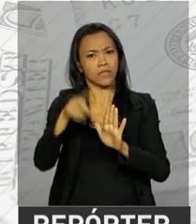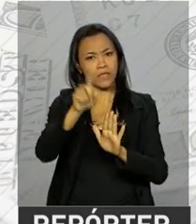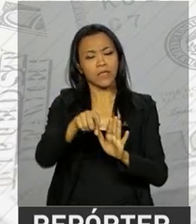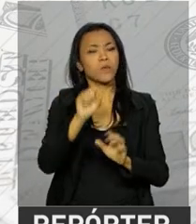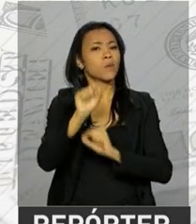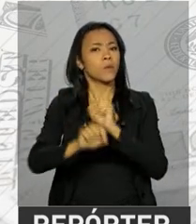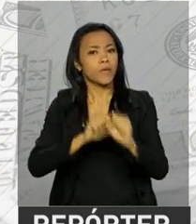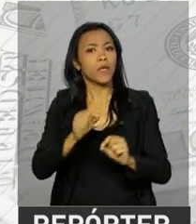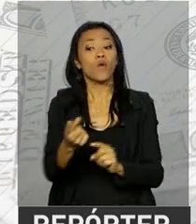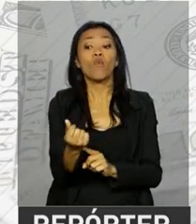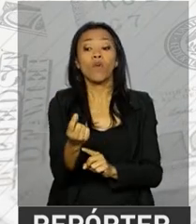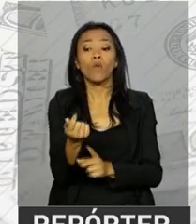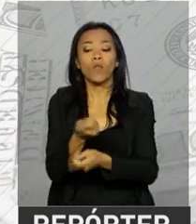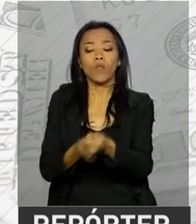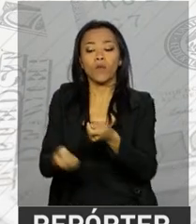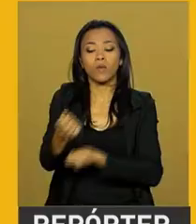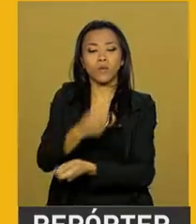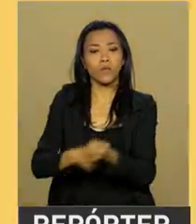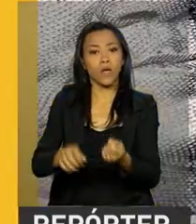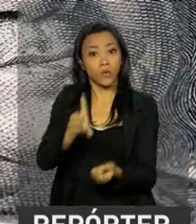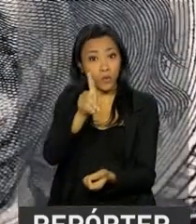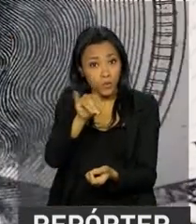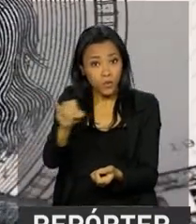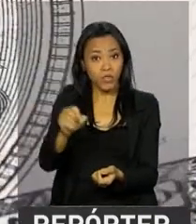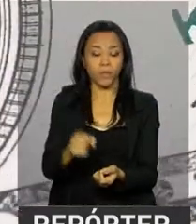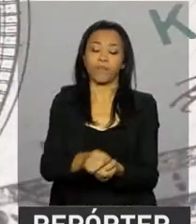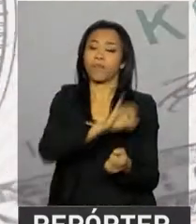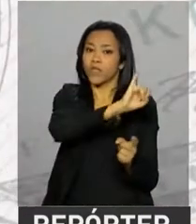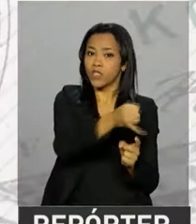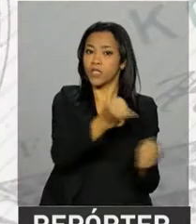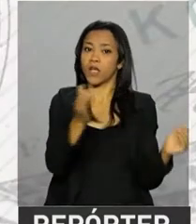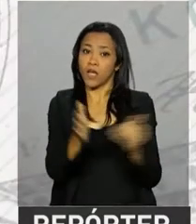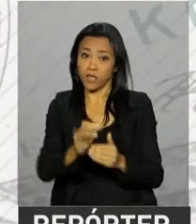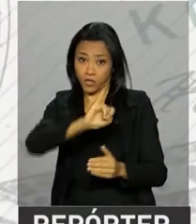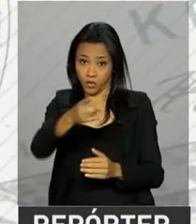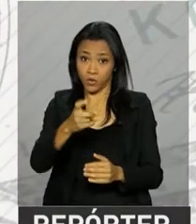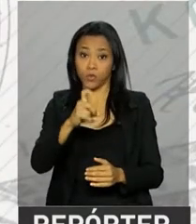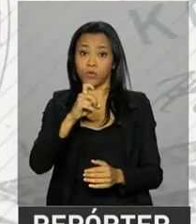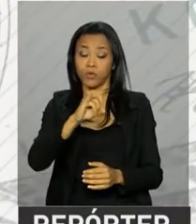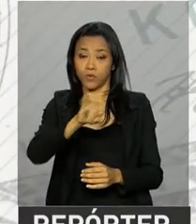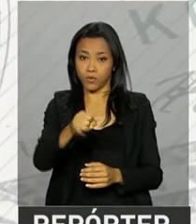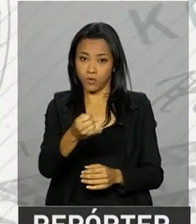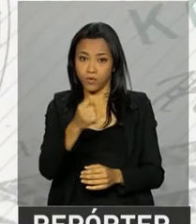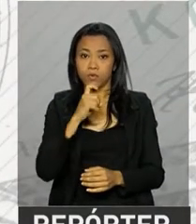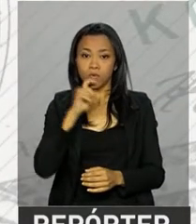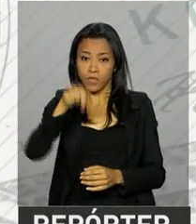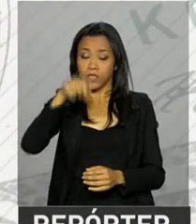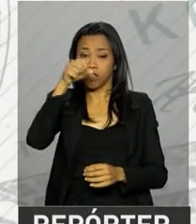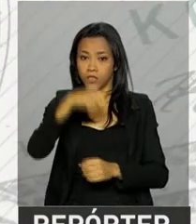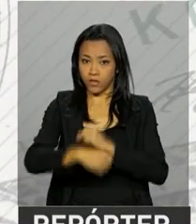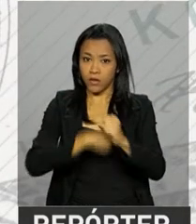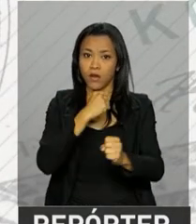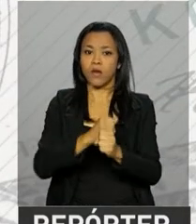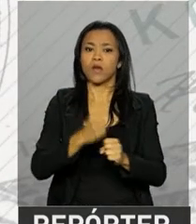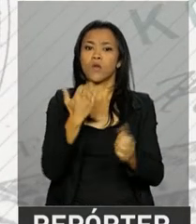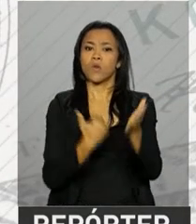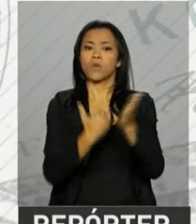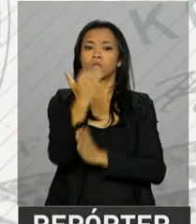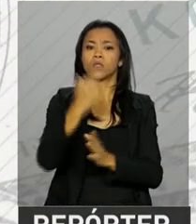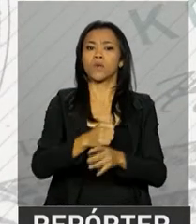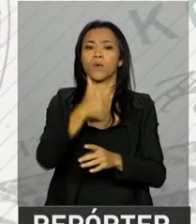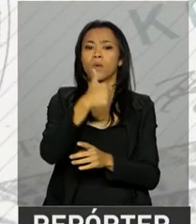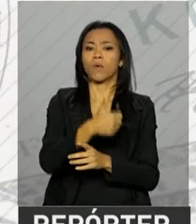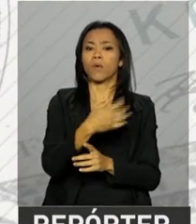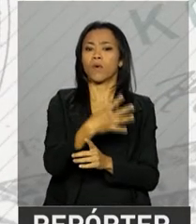conta o valor negociado por dia útil de janeiro a julho deste ano a balança comercial acumula superávit de 42 e meio